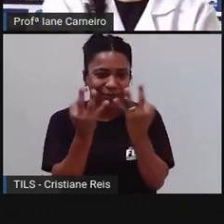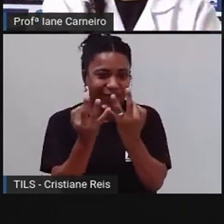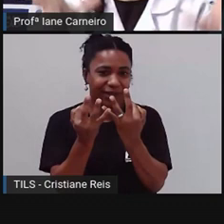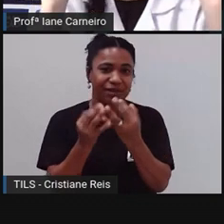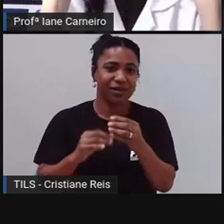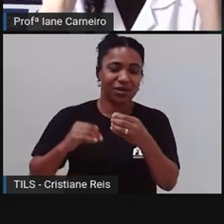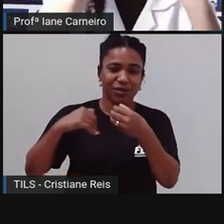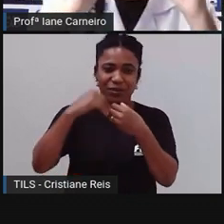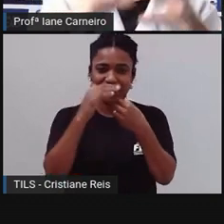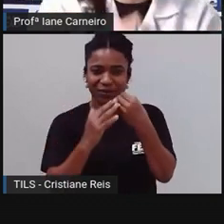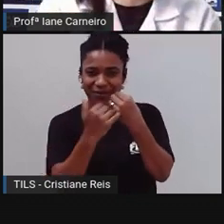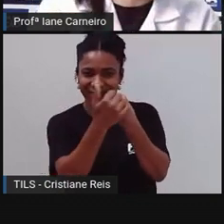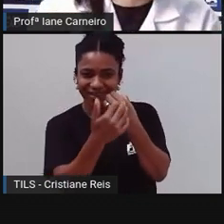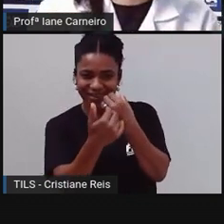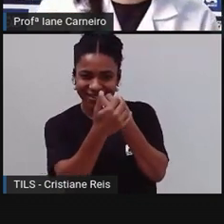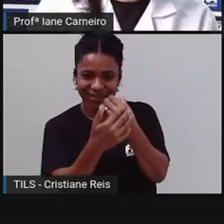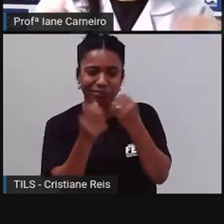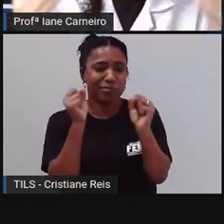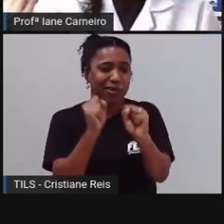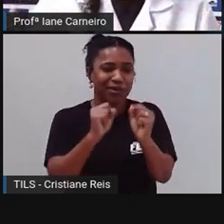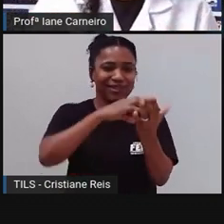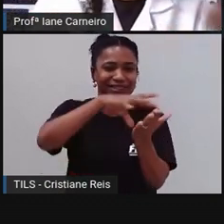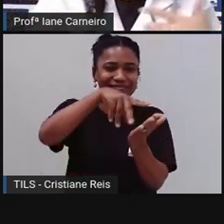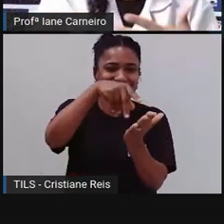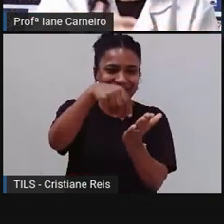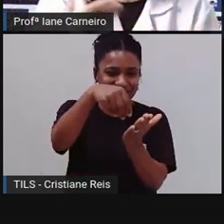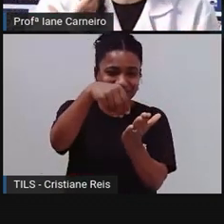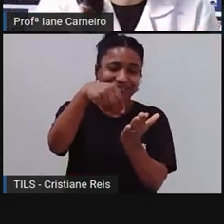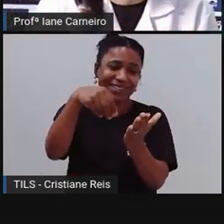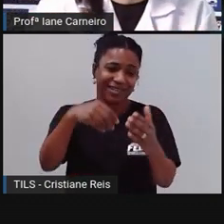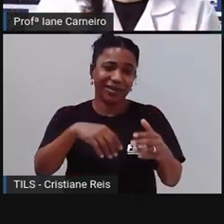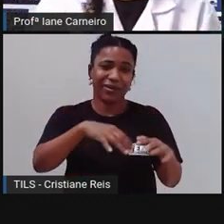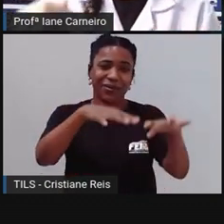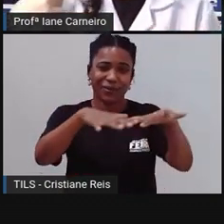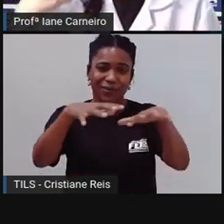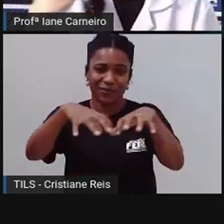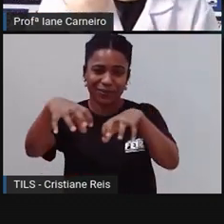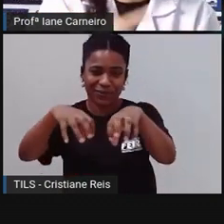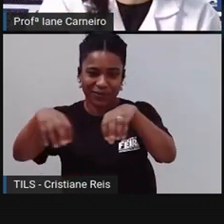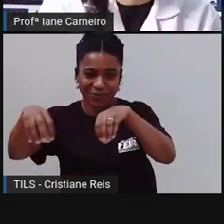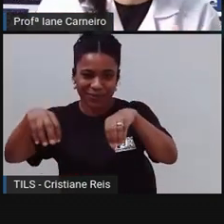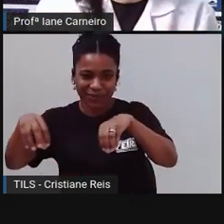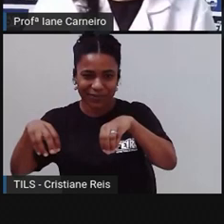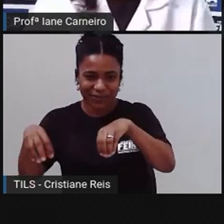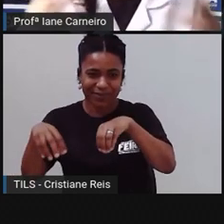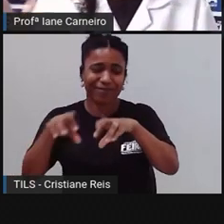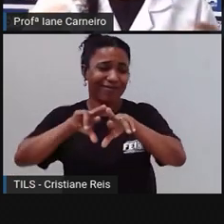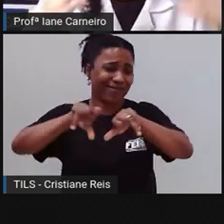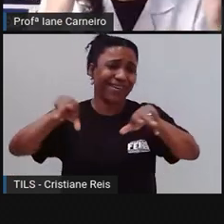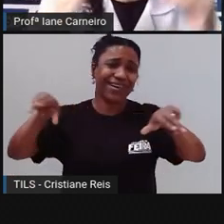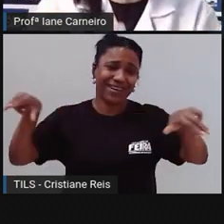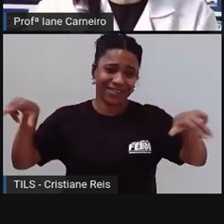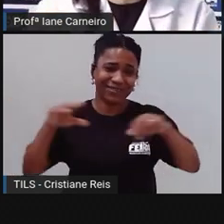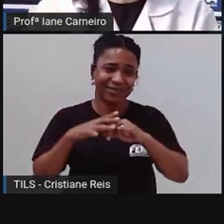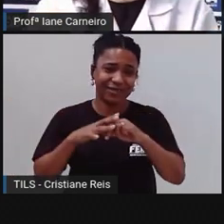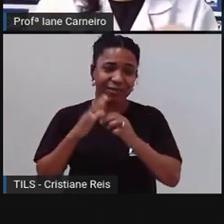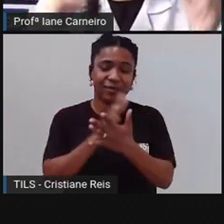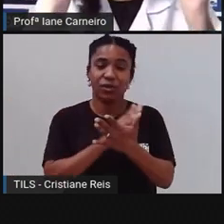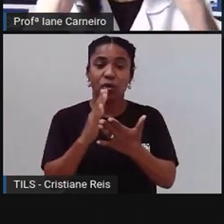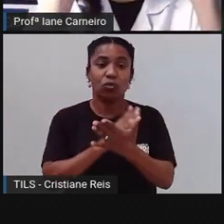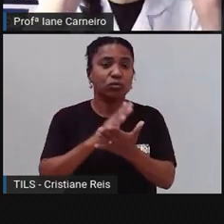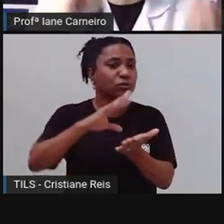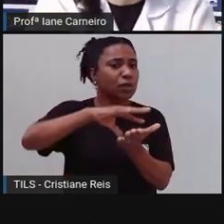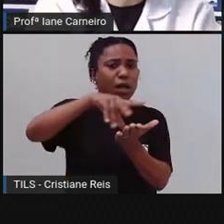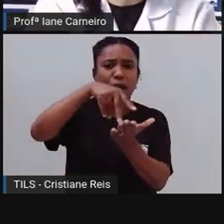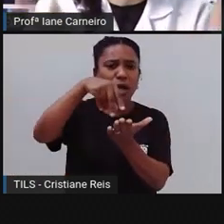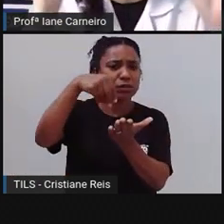acabou o papel, né, guardar o rolo. Mas tem gente que não gosta de fazer artesanato, que não sabe, né? E aí, quando acaba o papel